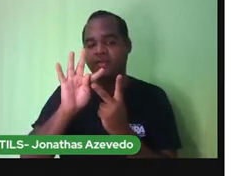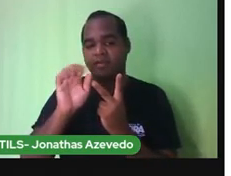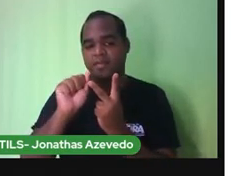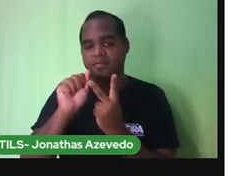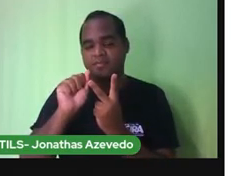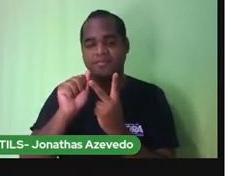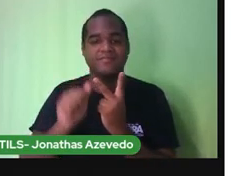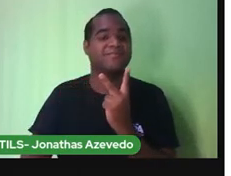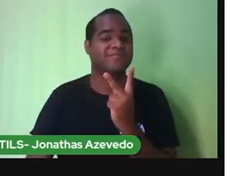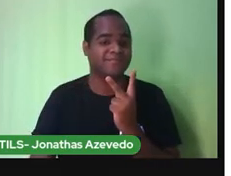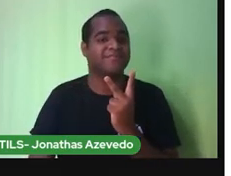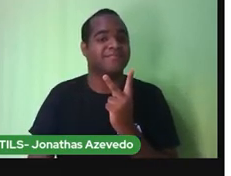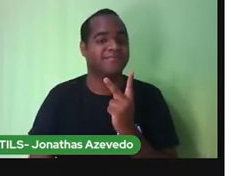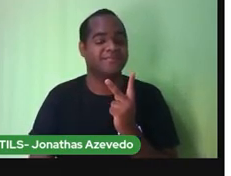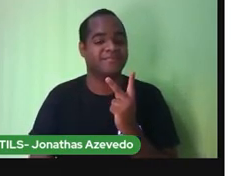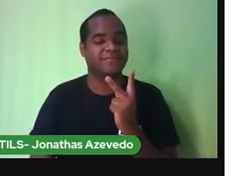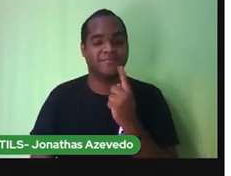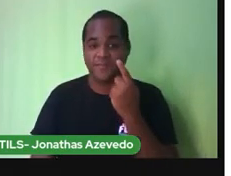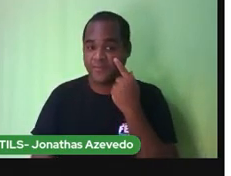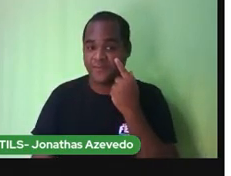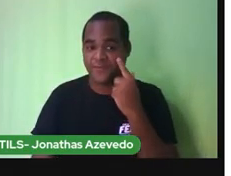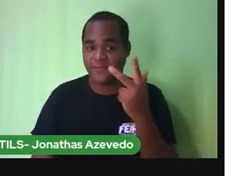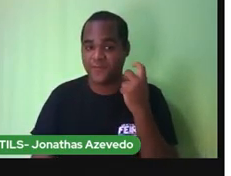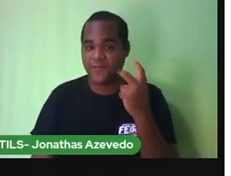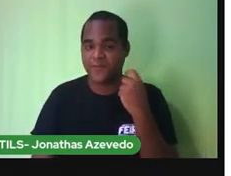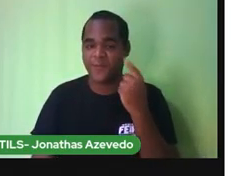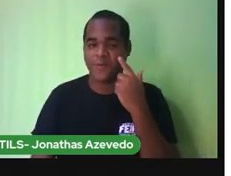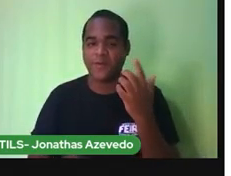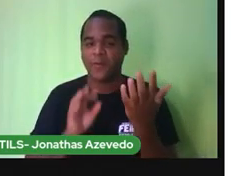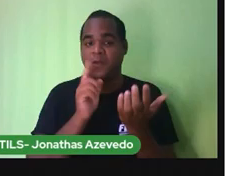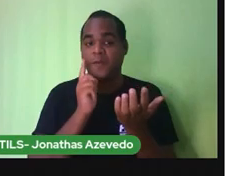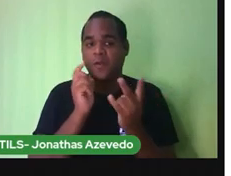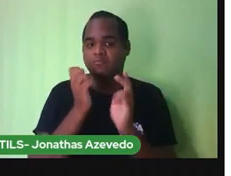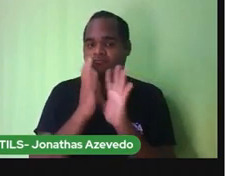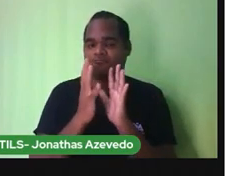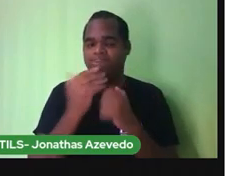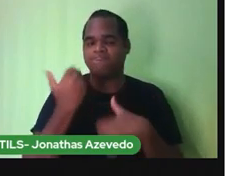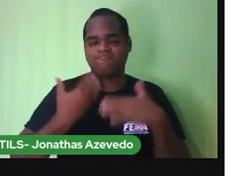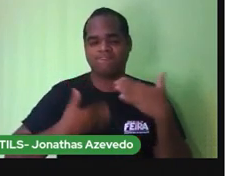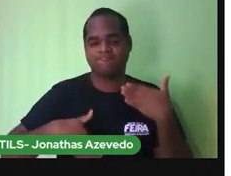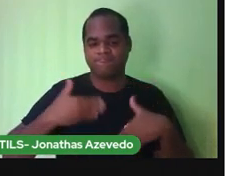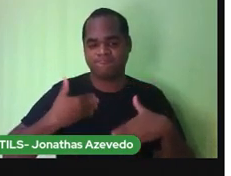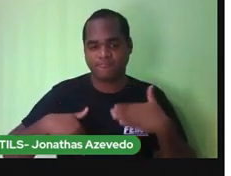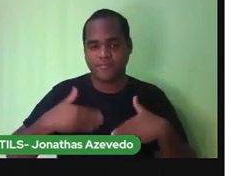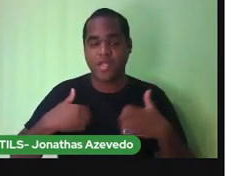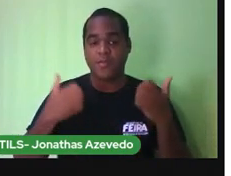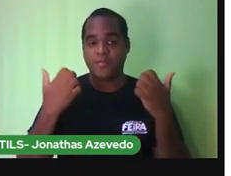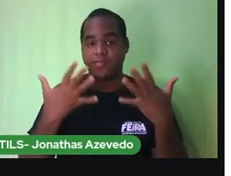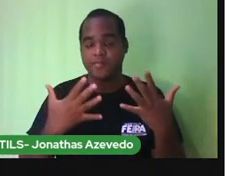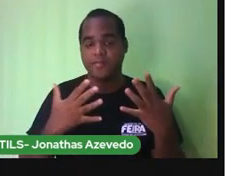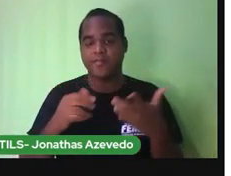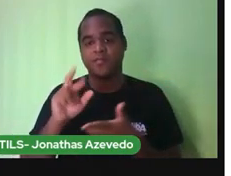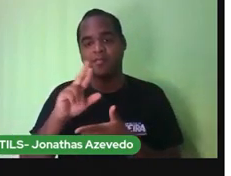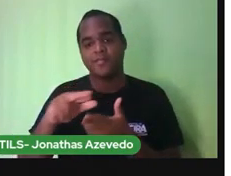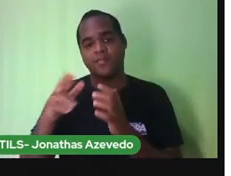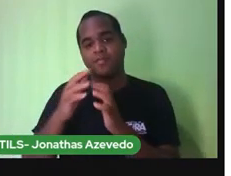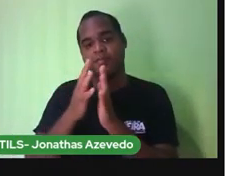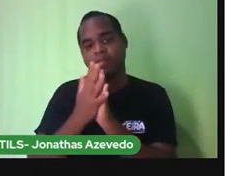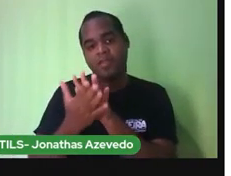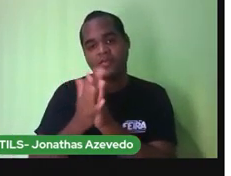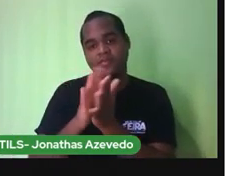é isso viu você fala pausado usando os dedinhos e quando você vai